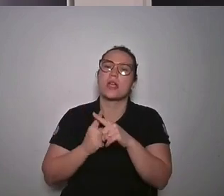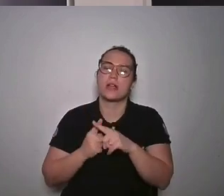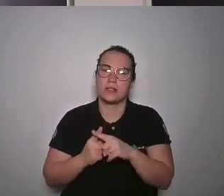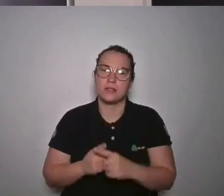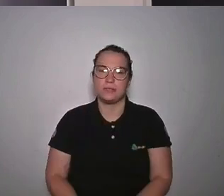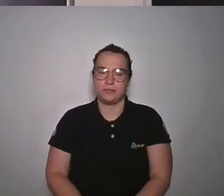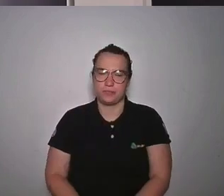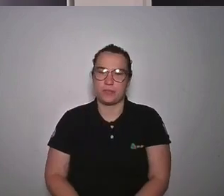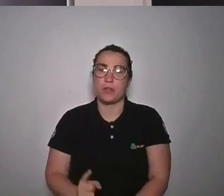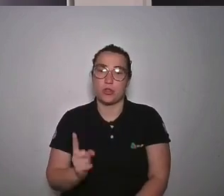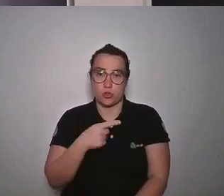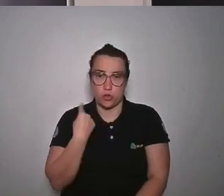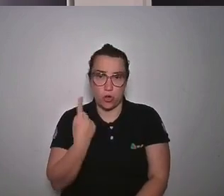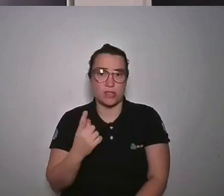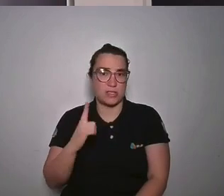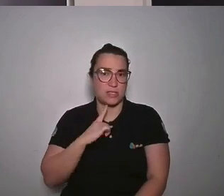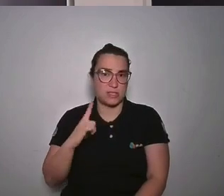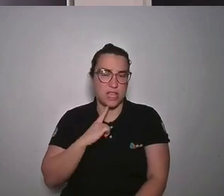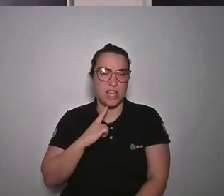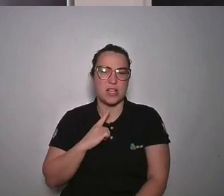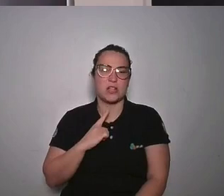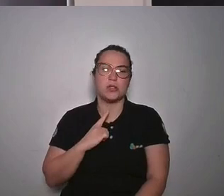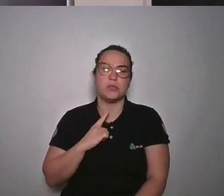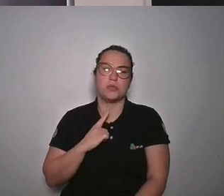temos dentro do